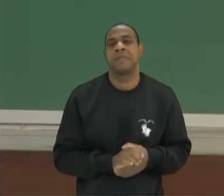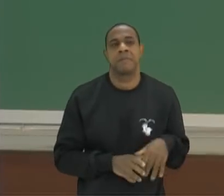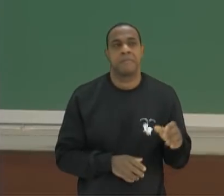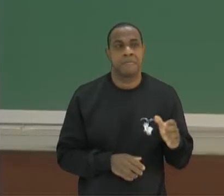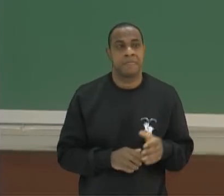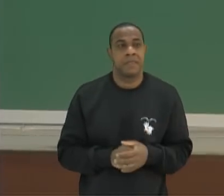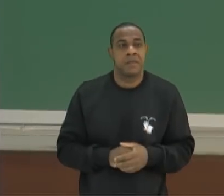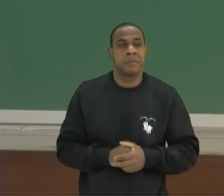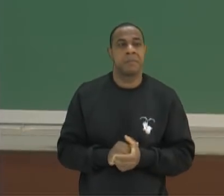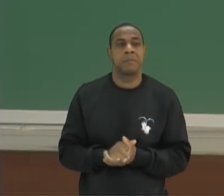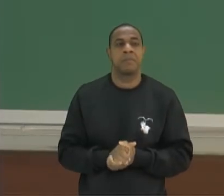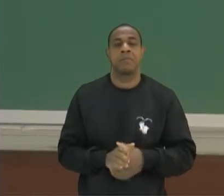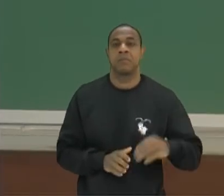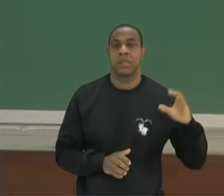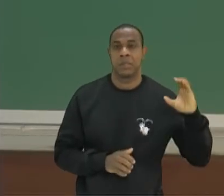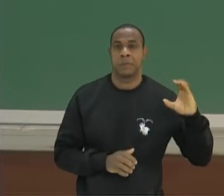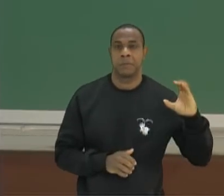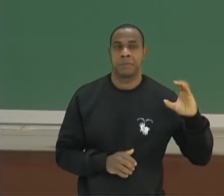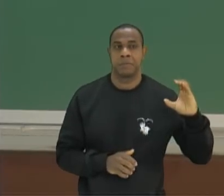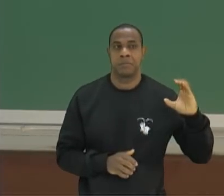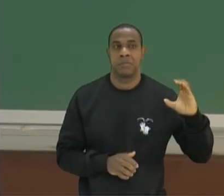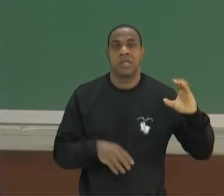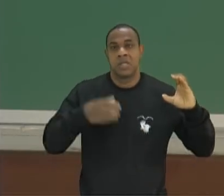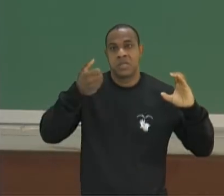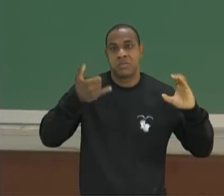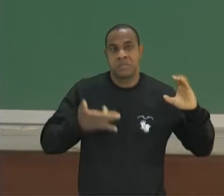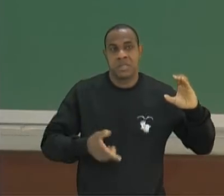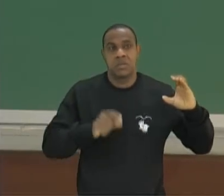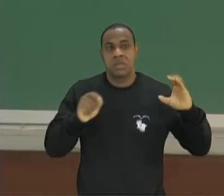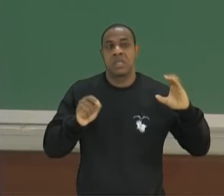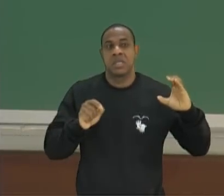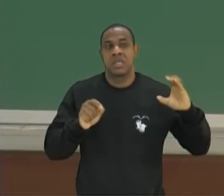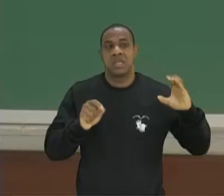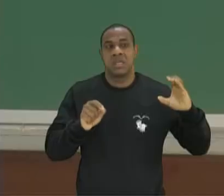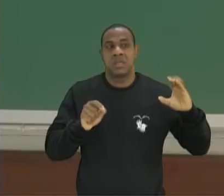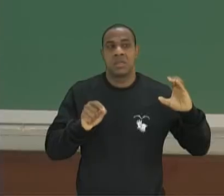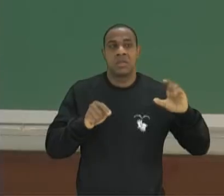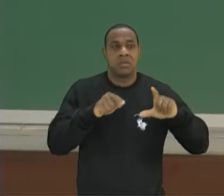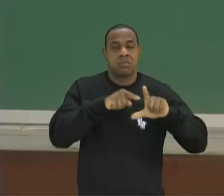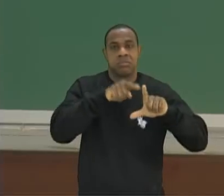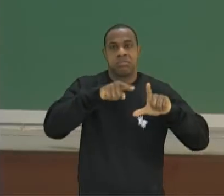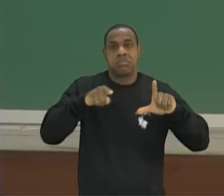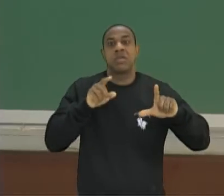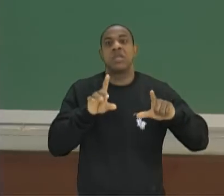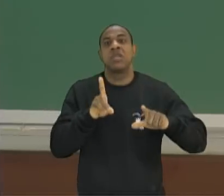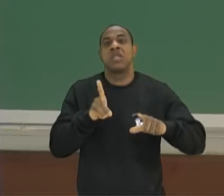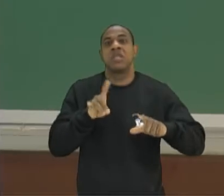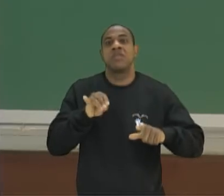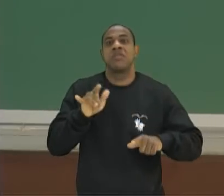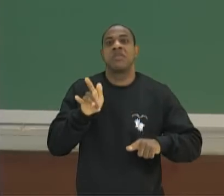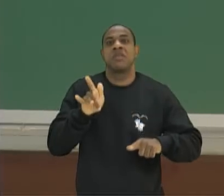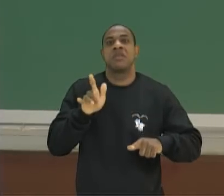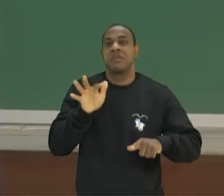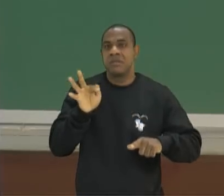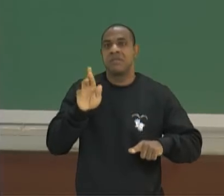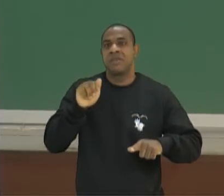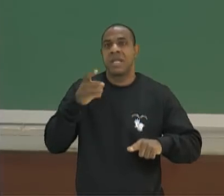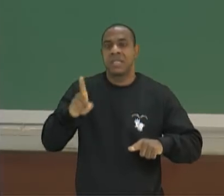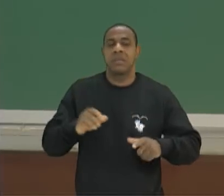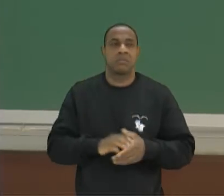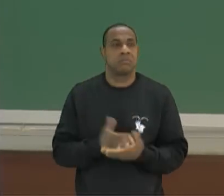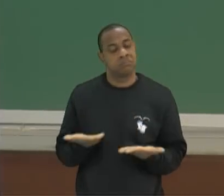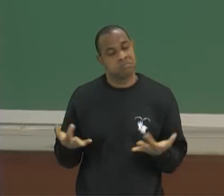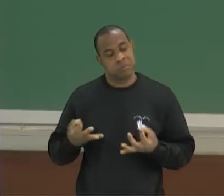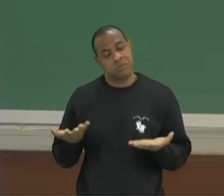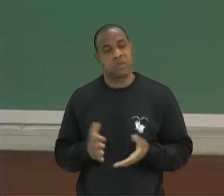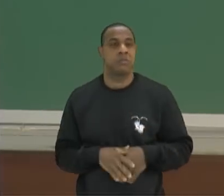outras opções. Na letra C, explica o fenômeno da difração. Perfeito. Na letra D, a nova